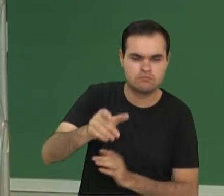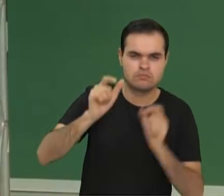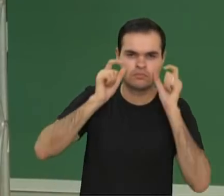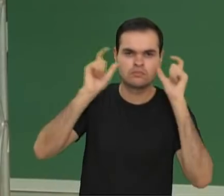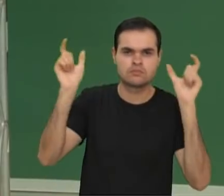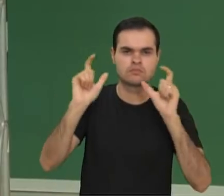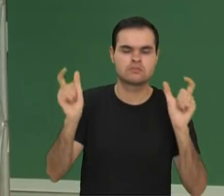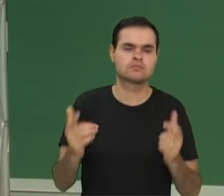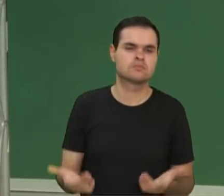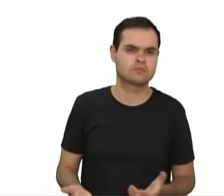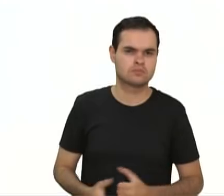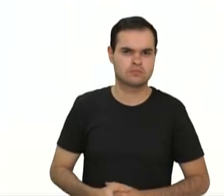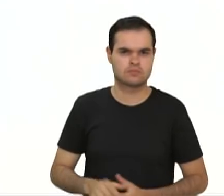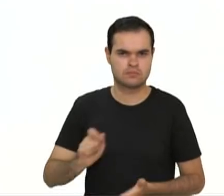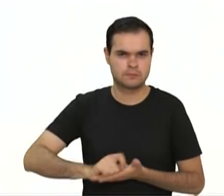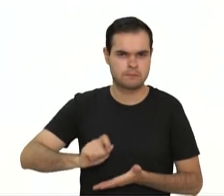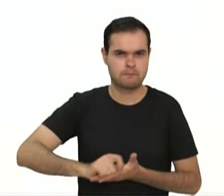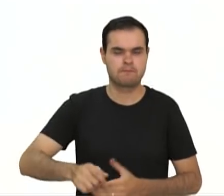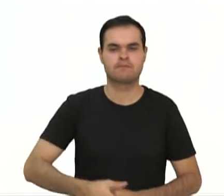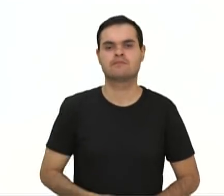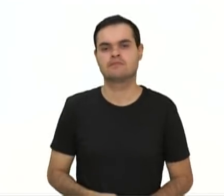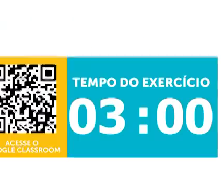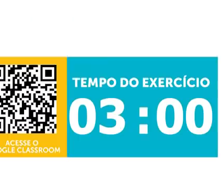um alerta. Anote.